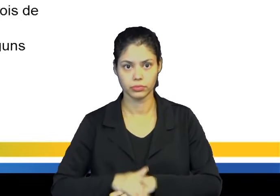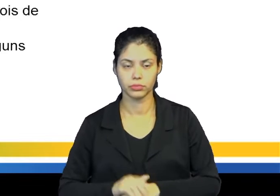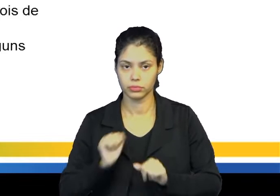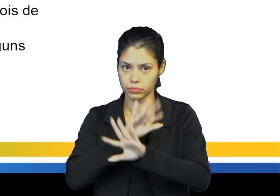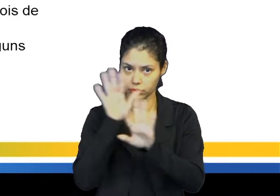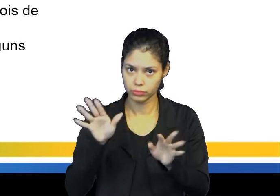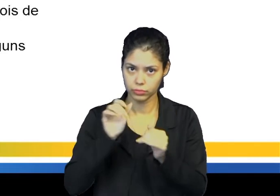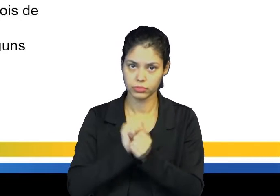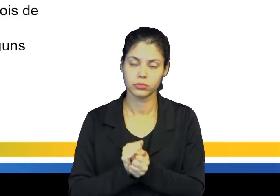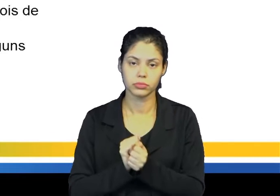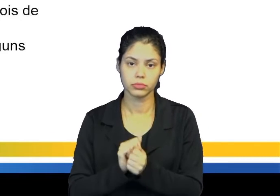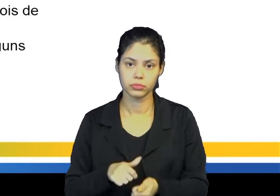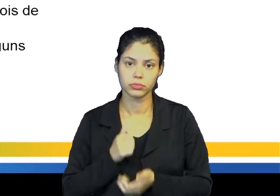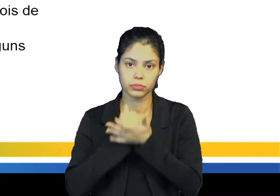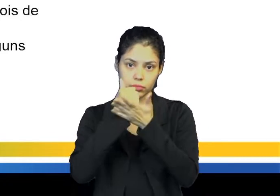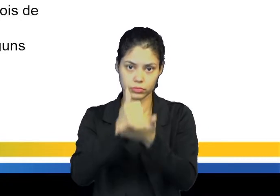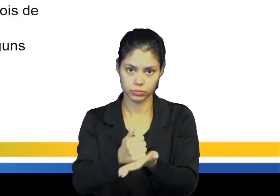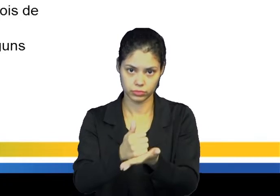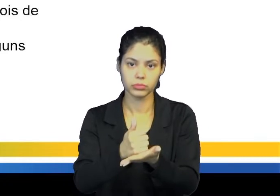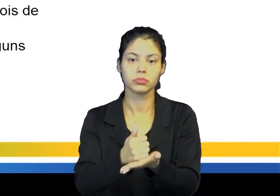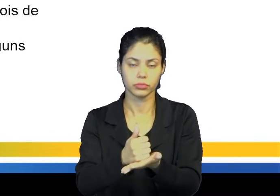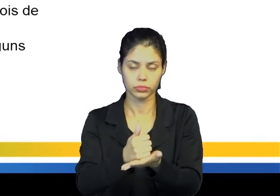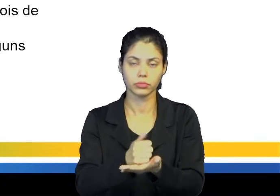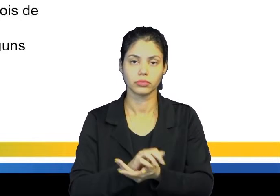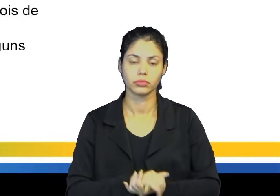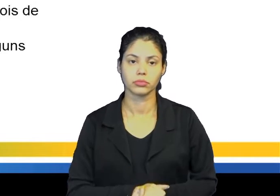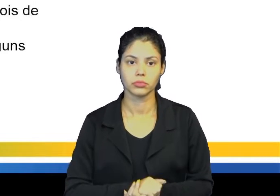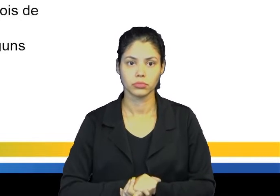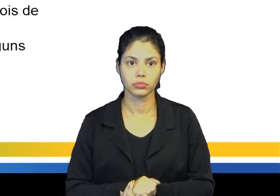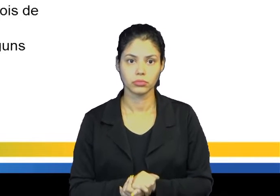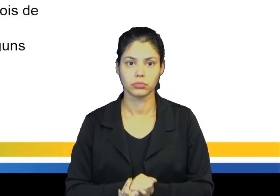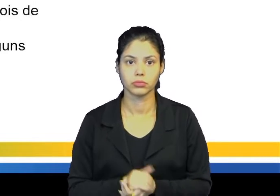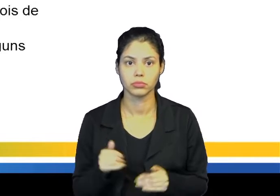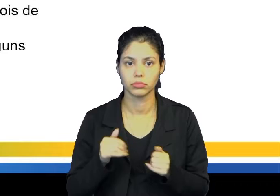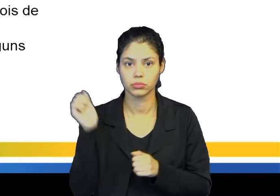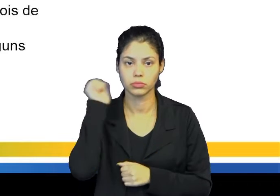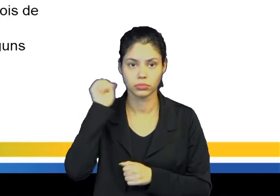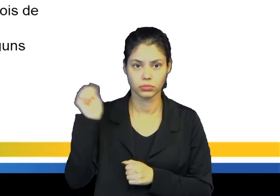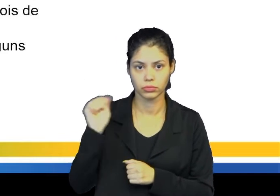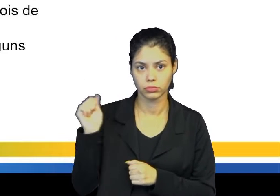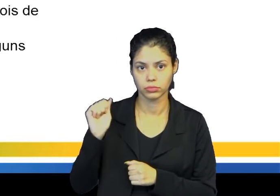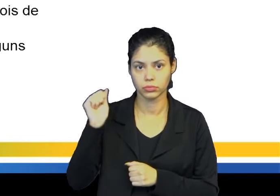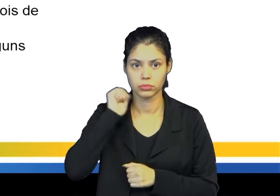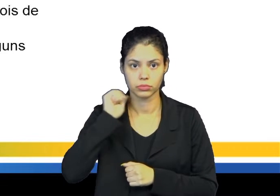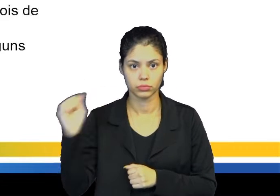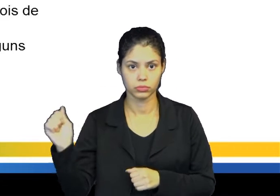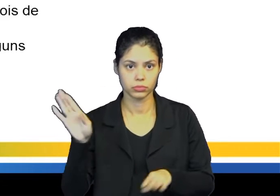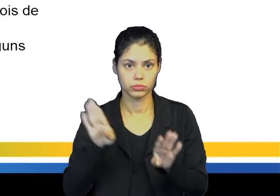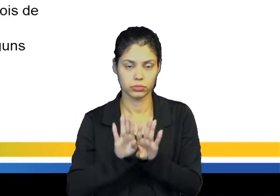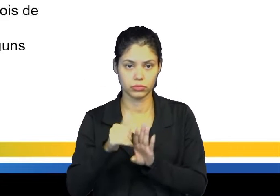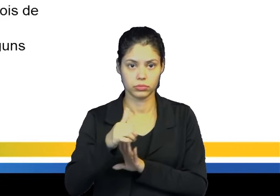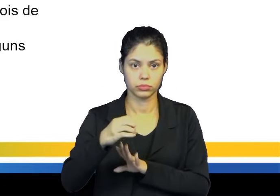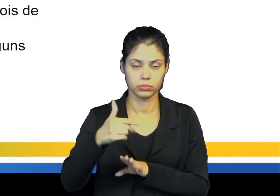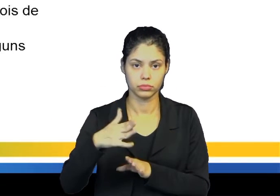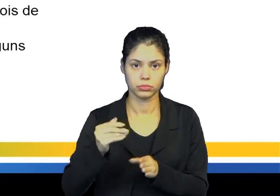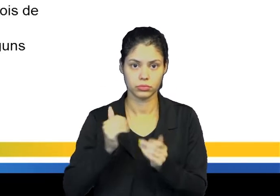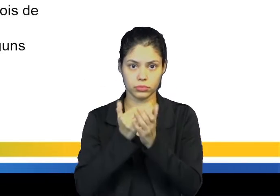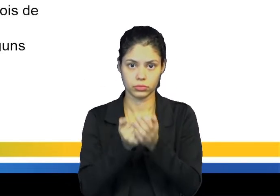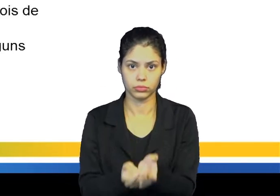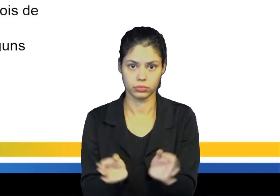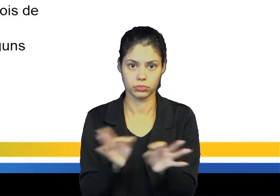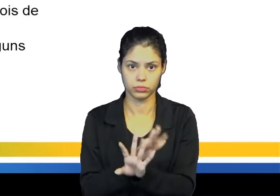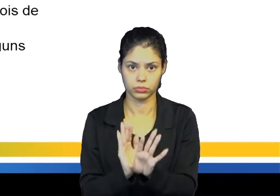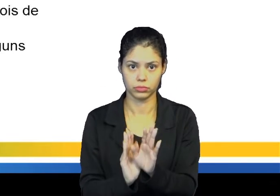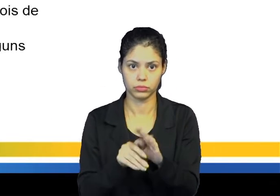E claro, né, eles entram para apoiar seus aliados. Em abril de 1917, após ter seus navios mercantes afundados, né,